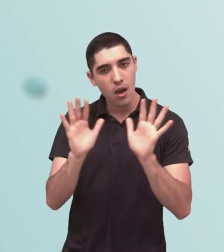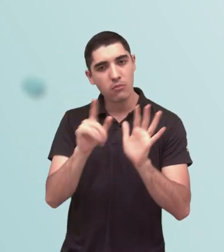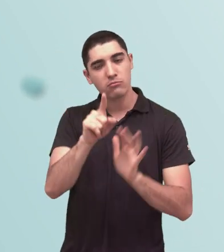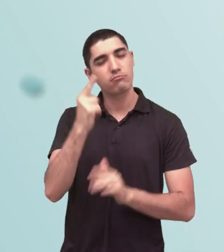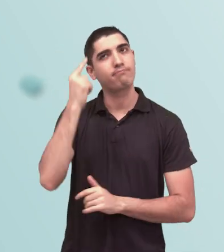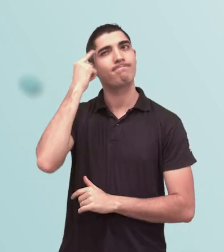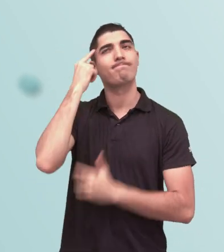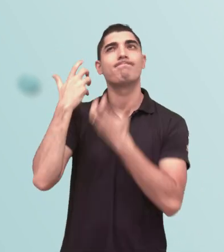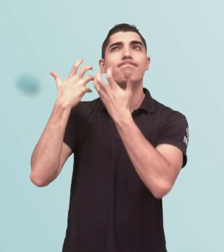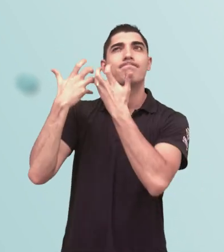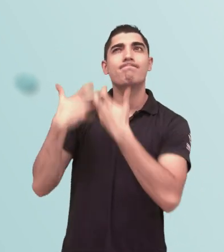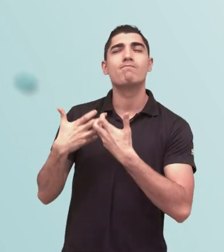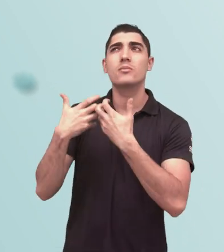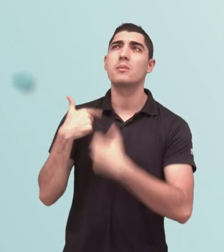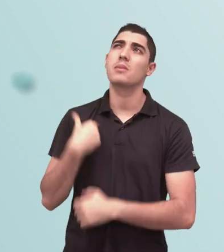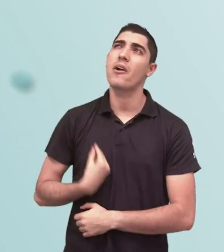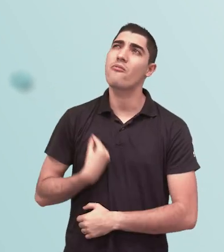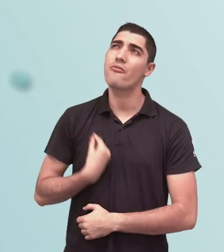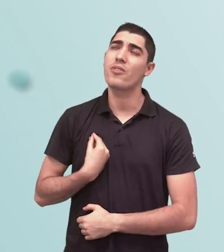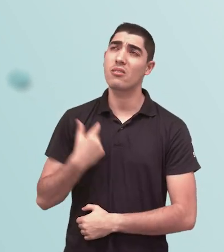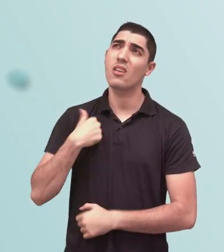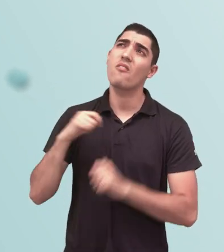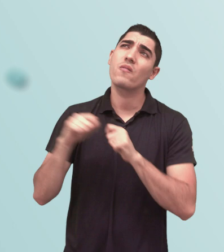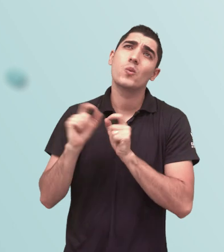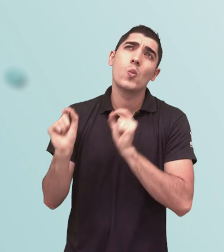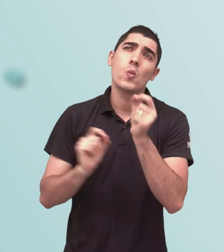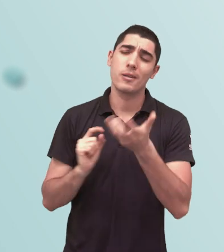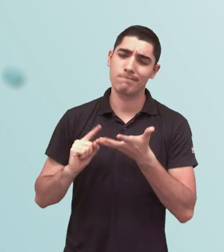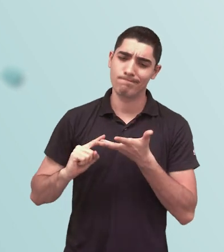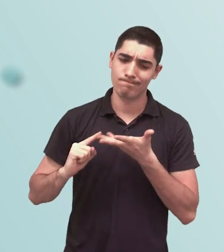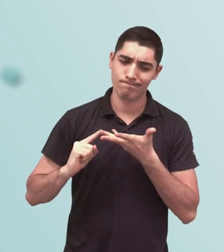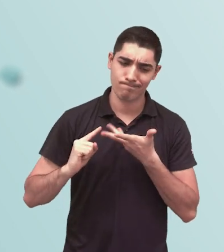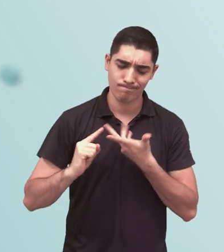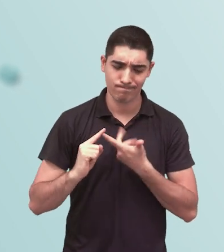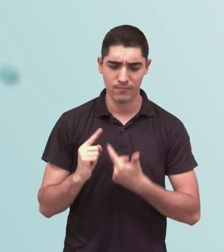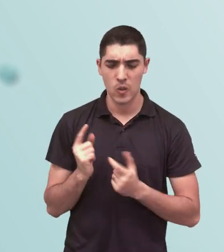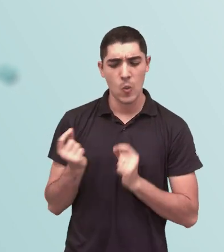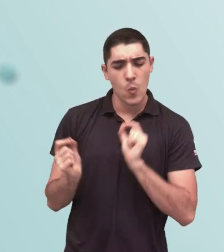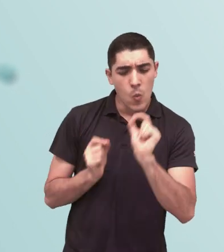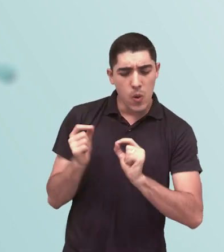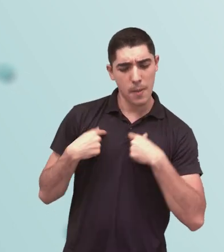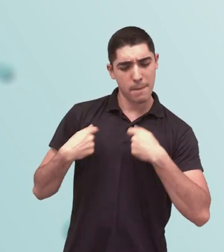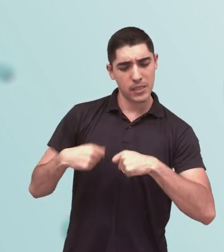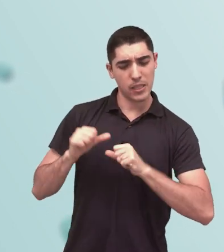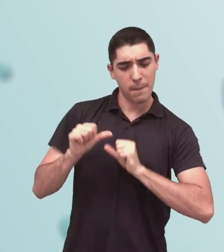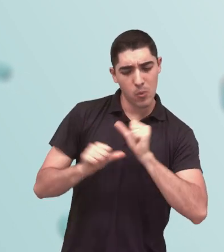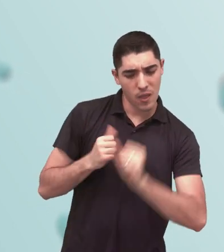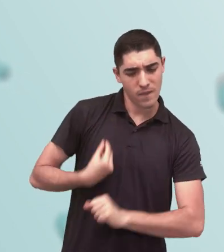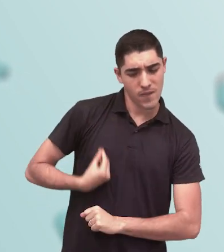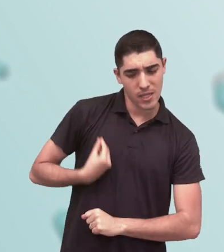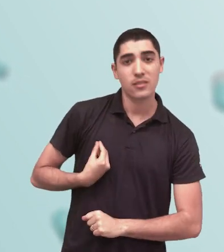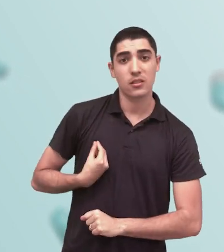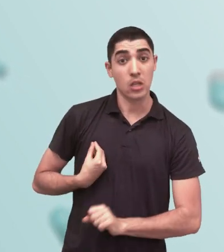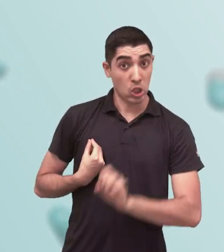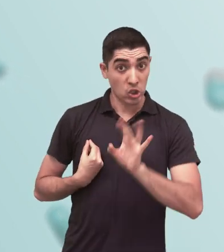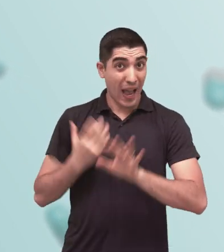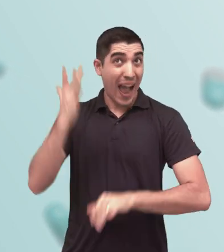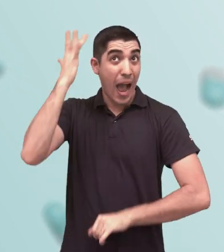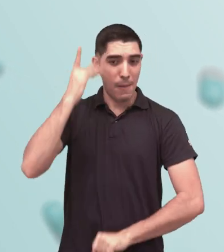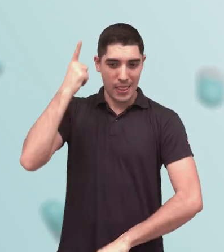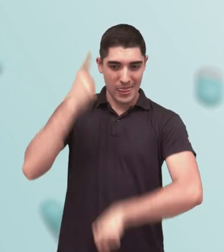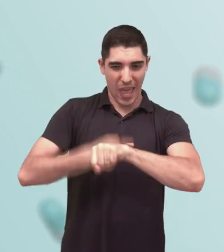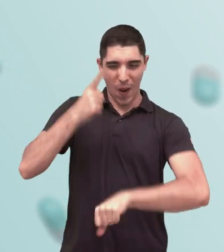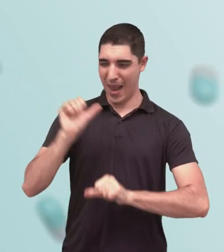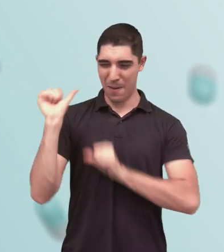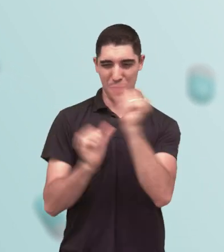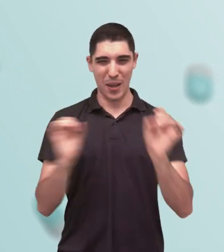mas de se questionar o que estou fazendo, como estou fazendo e como posso mudar. E essas mudanças não são de um dia para o outro,